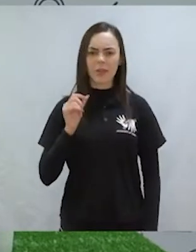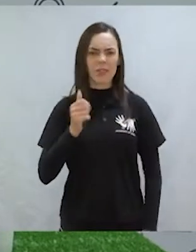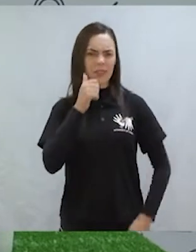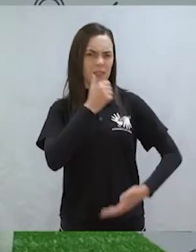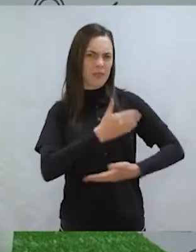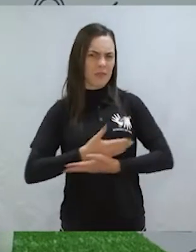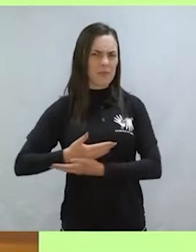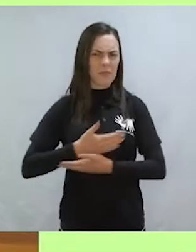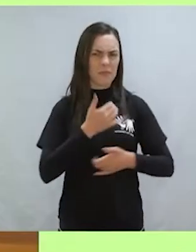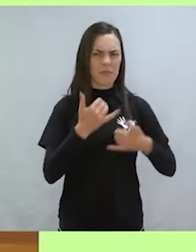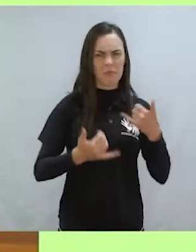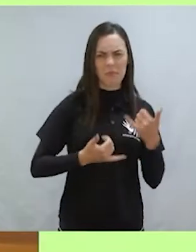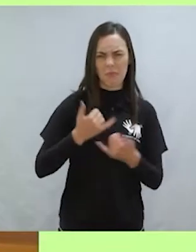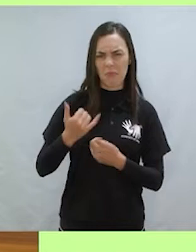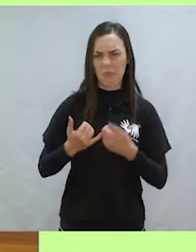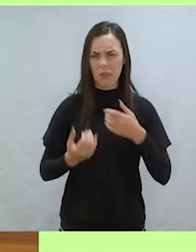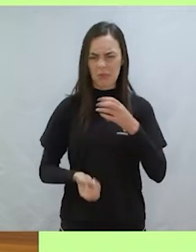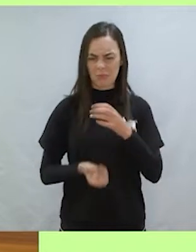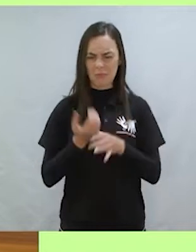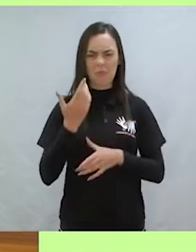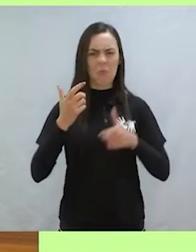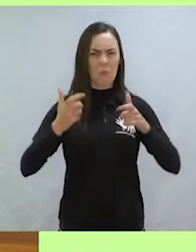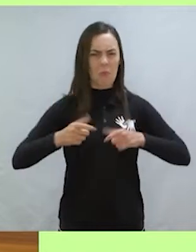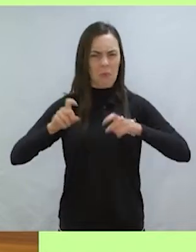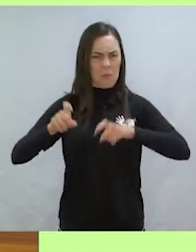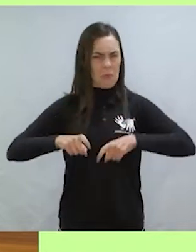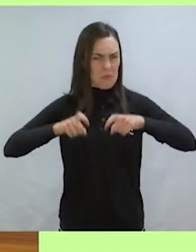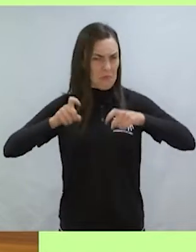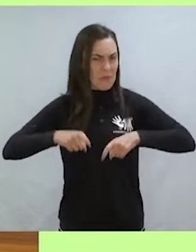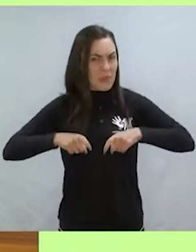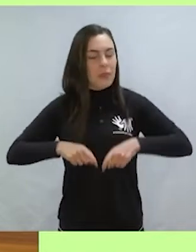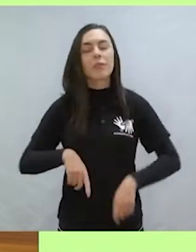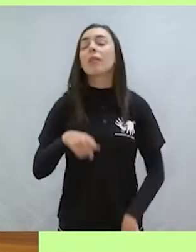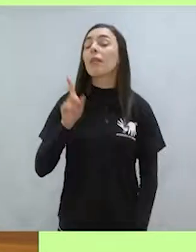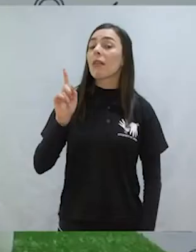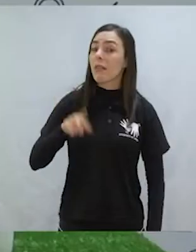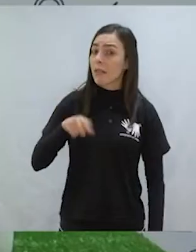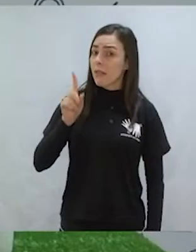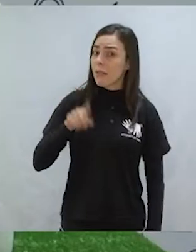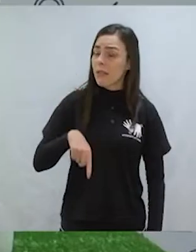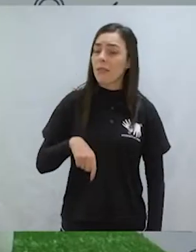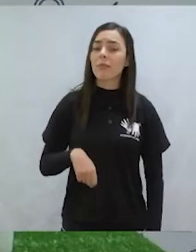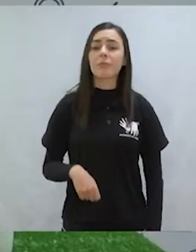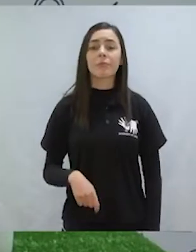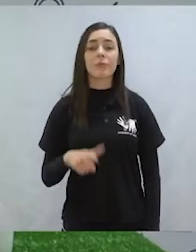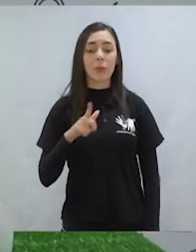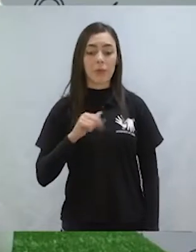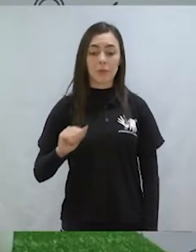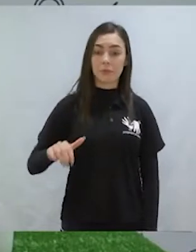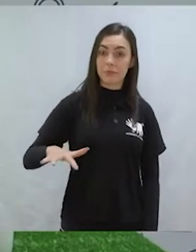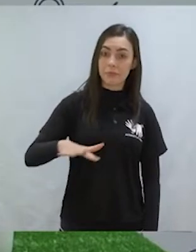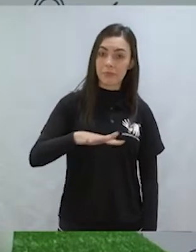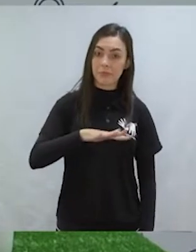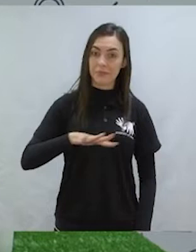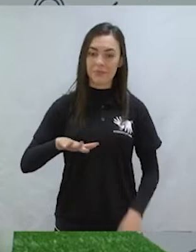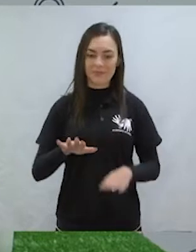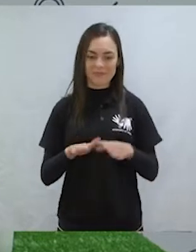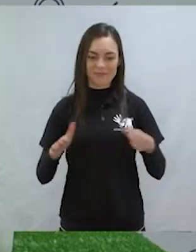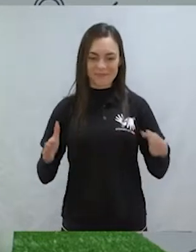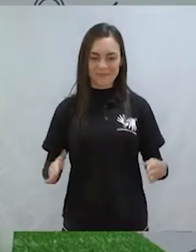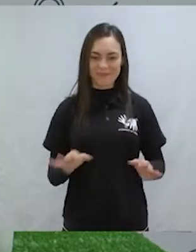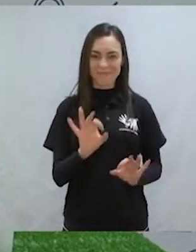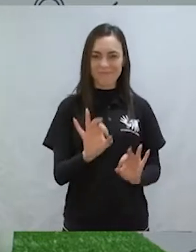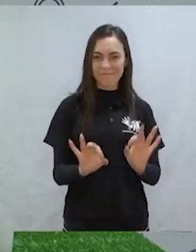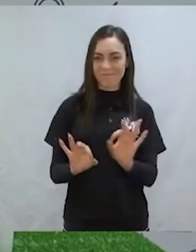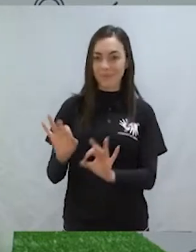uma boneca que surgiu no sítio. Aham, olha aqui, ó. Esse cenário aqui